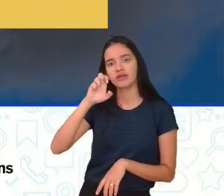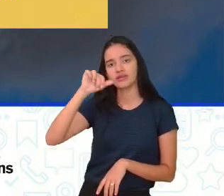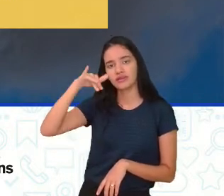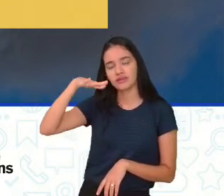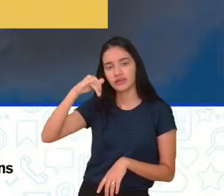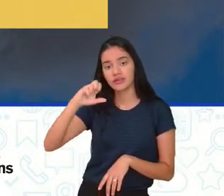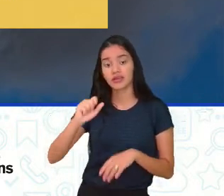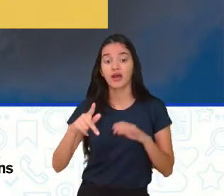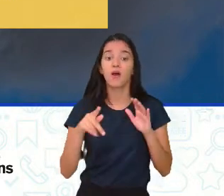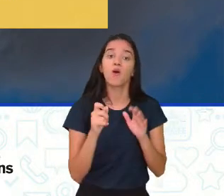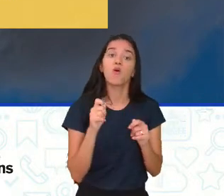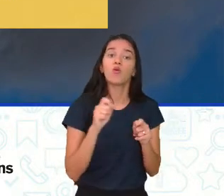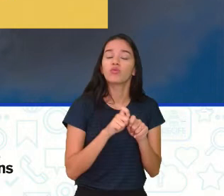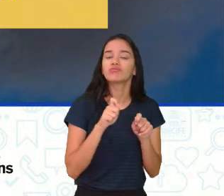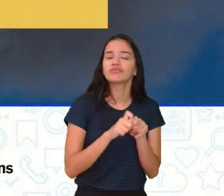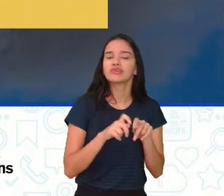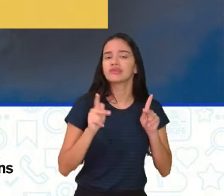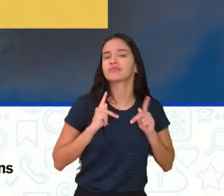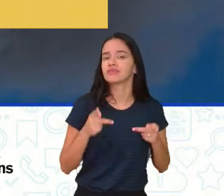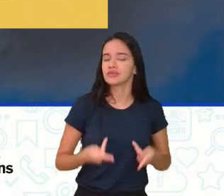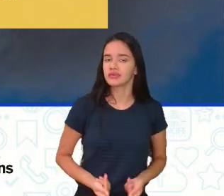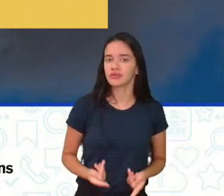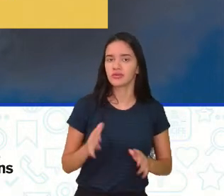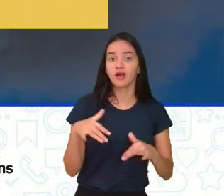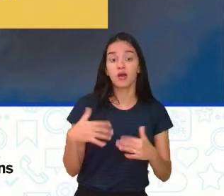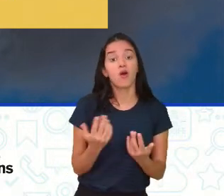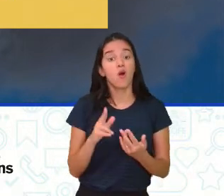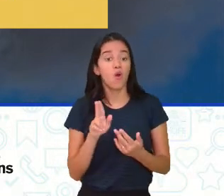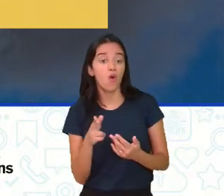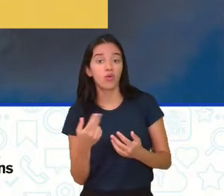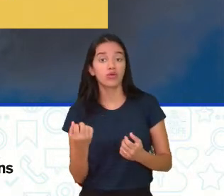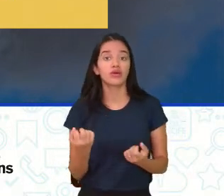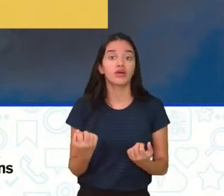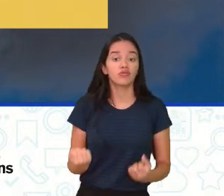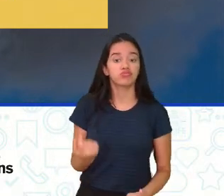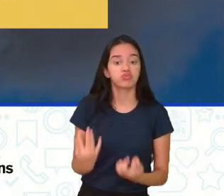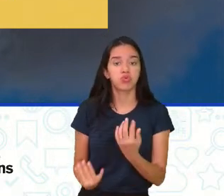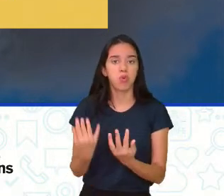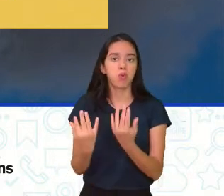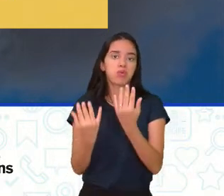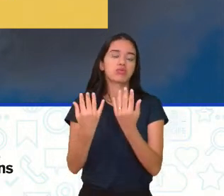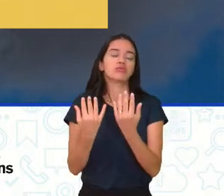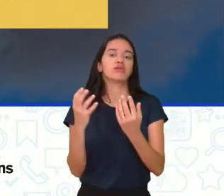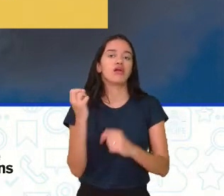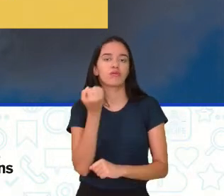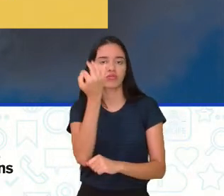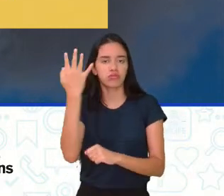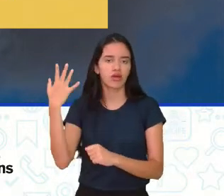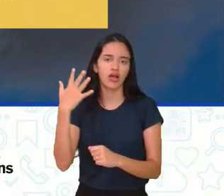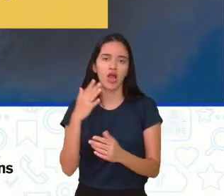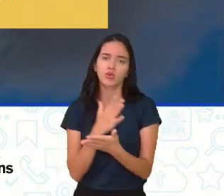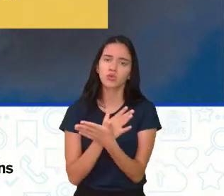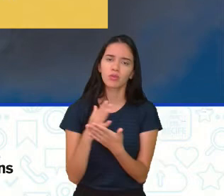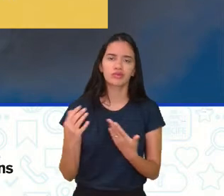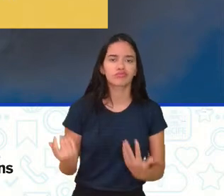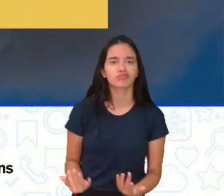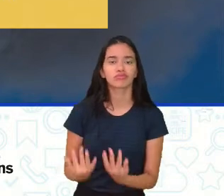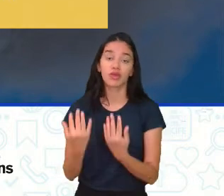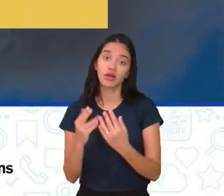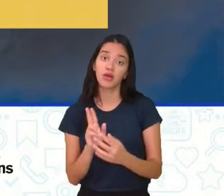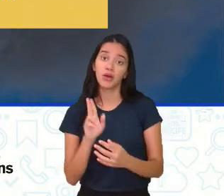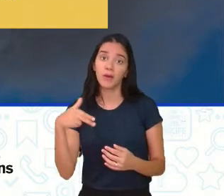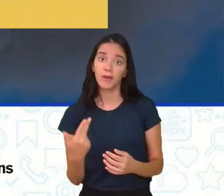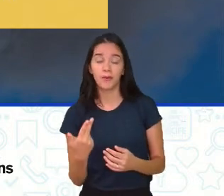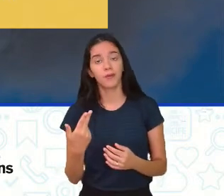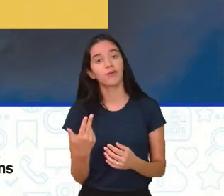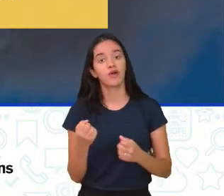homem. Quando a gente fala das questões naturais, pode ser uma queimada natural, cai um raio, pegou fogo ali, começou uma queimada. Pode ser também de uma